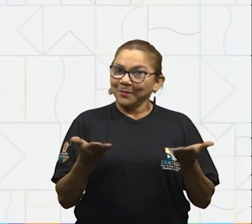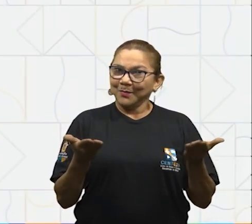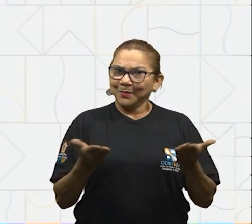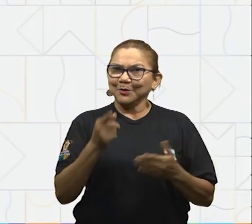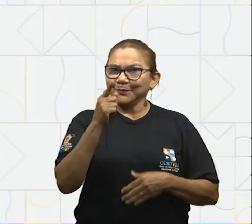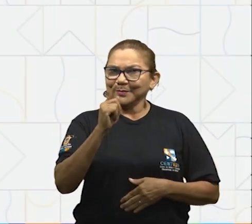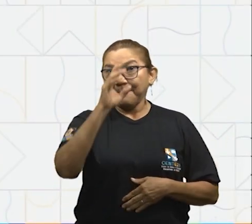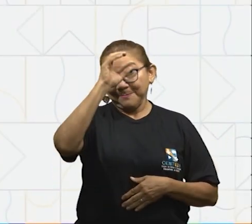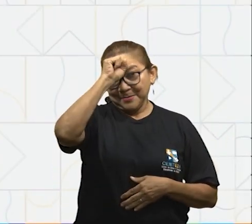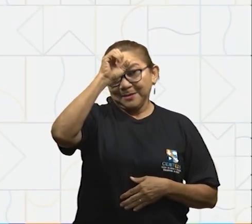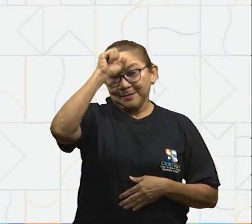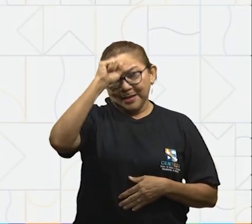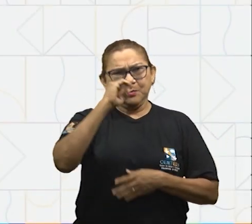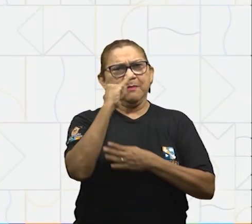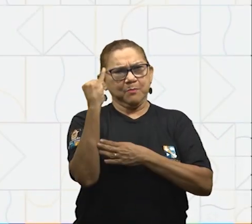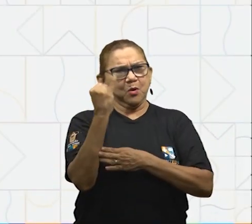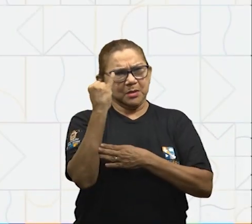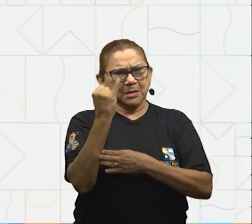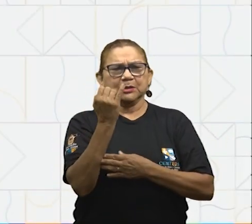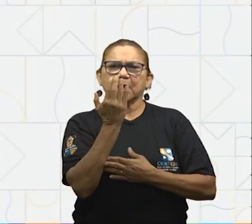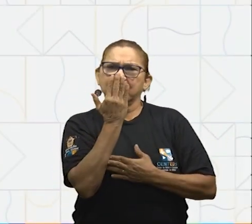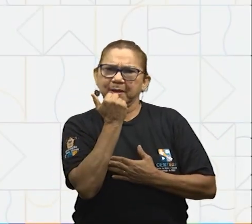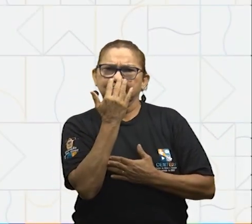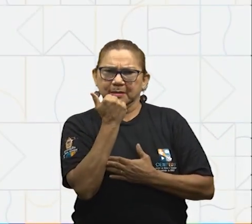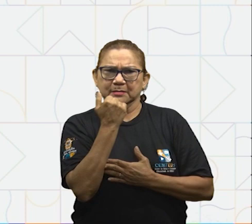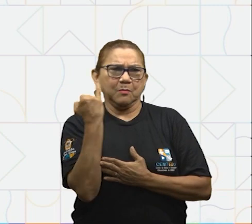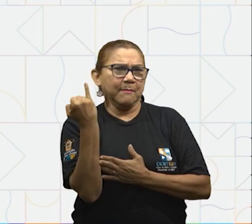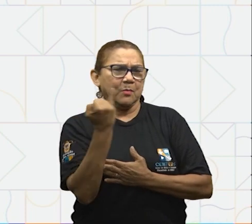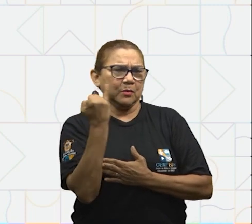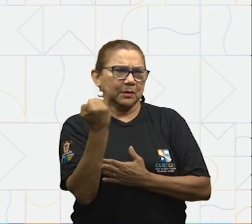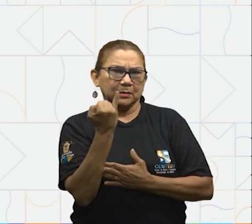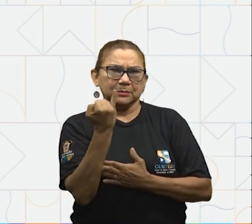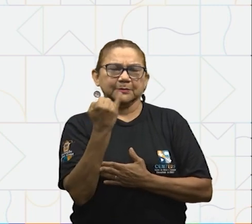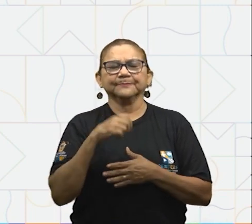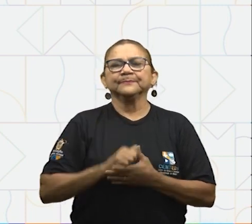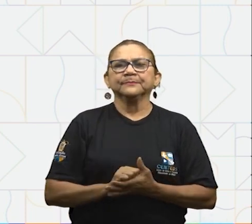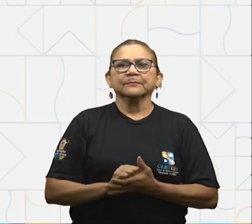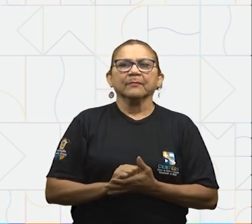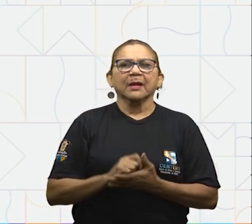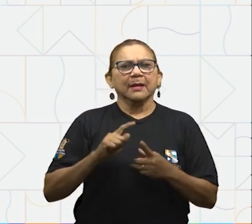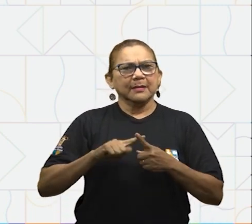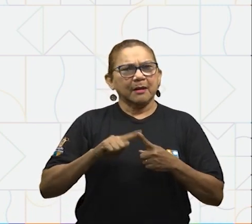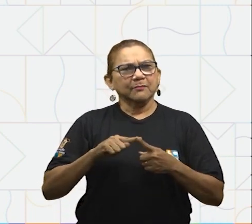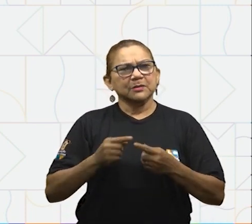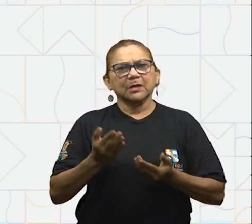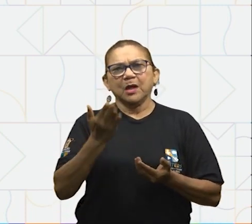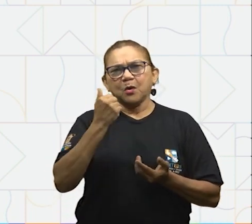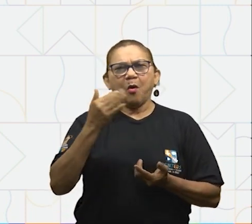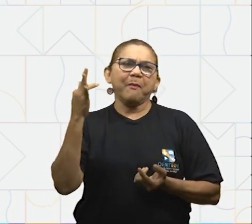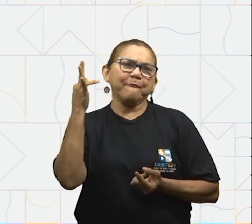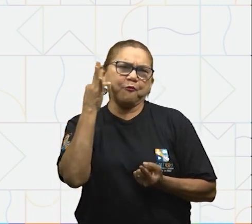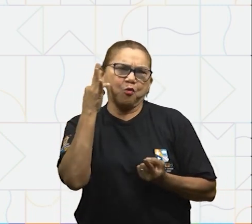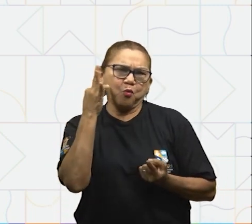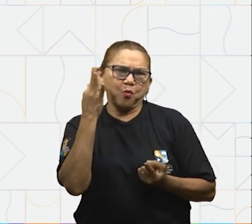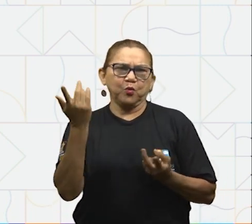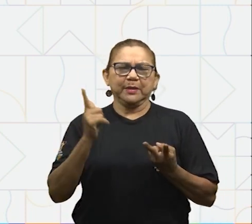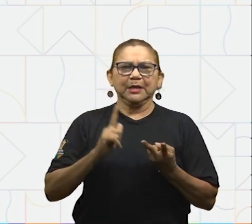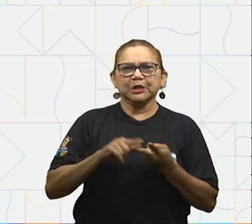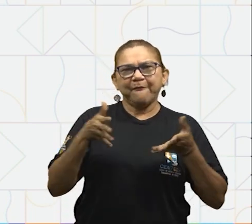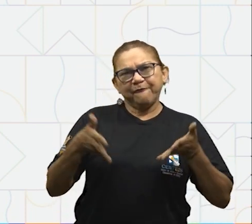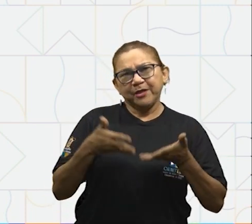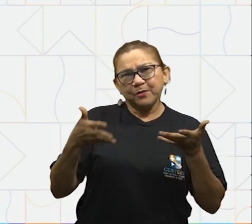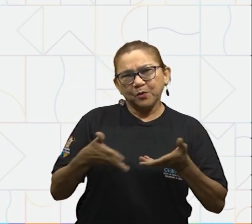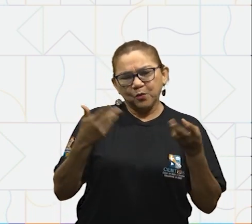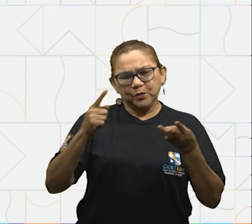Hoje, vimos como é importante uma boa alimentação, pois é através de uma alimentação balanceada com frutas,